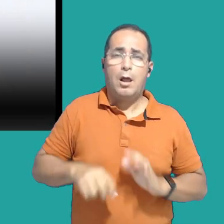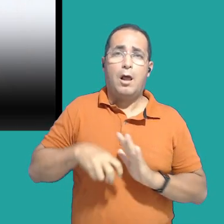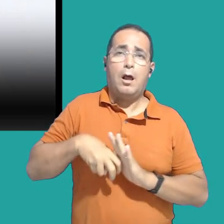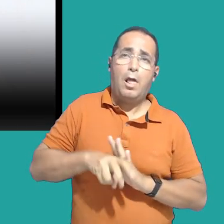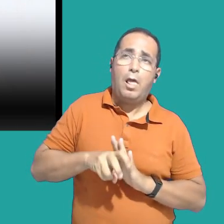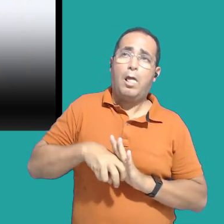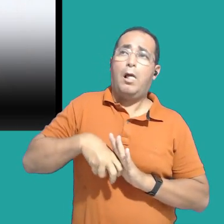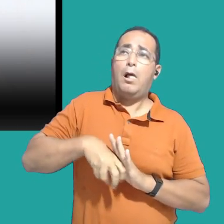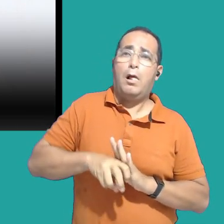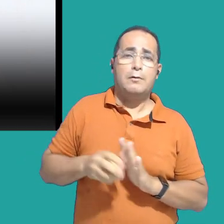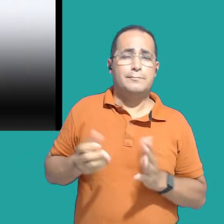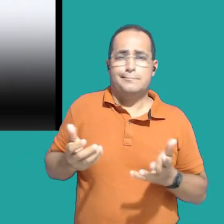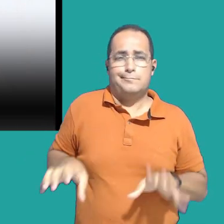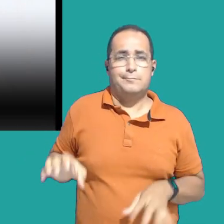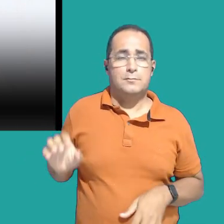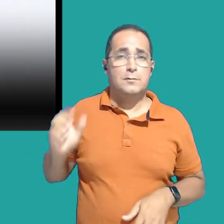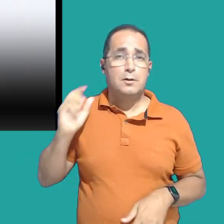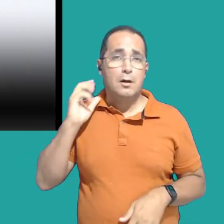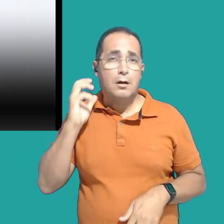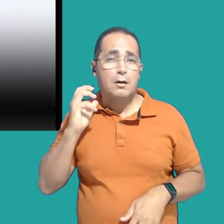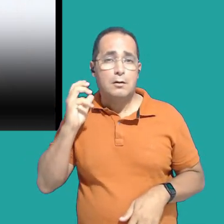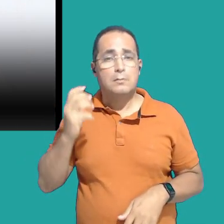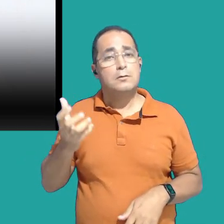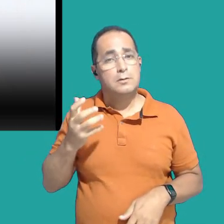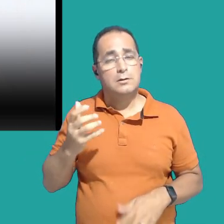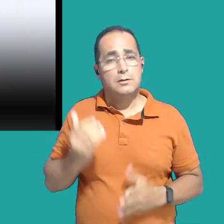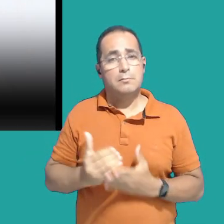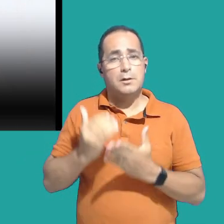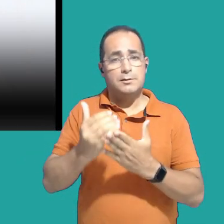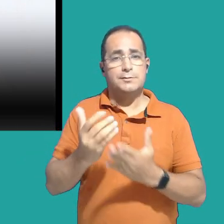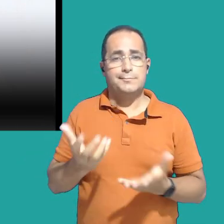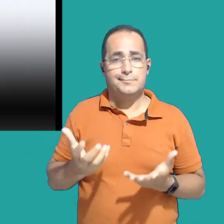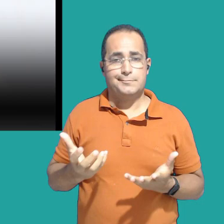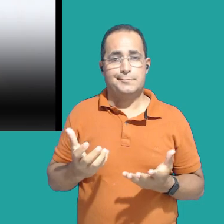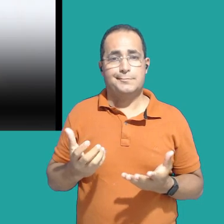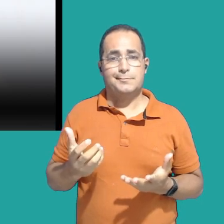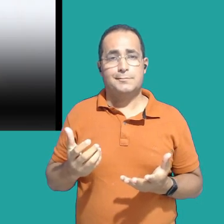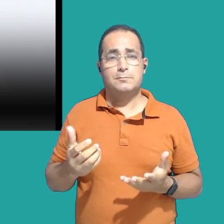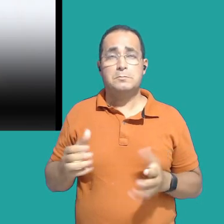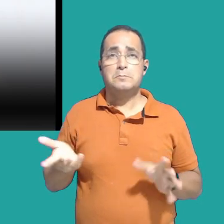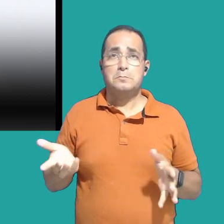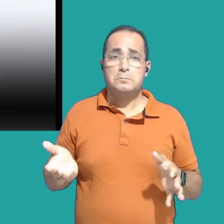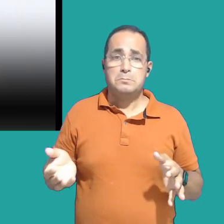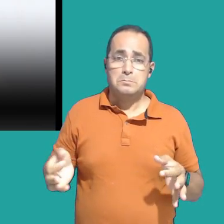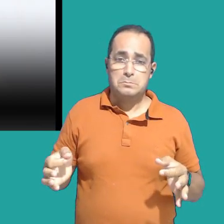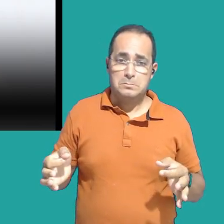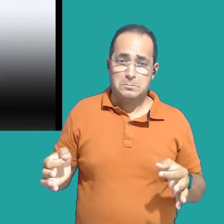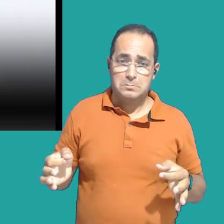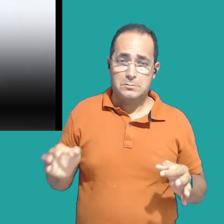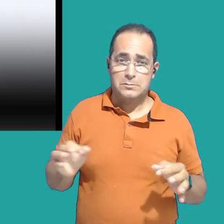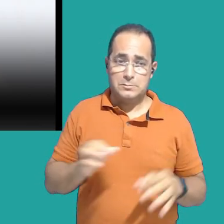em casa ouvindo radinho num quarto escuro. Queria mais, então eu fui atrás,